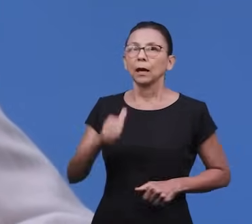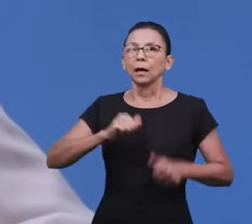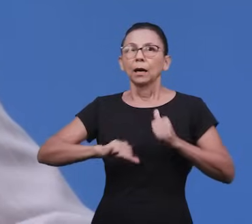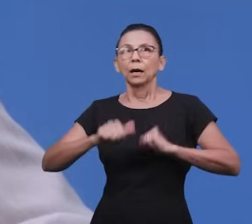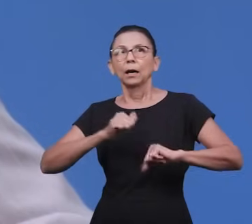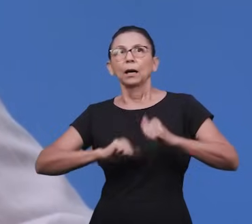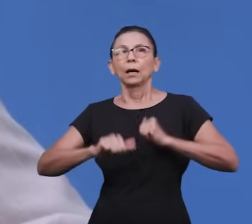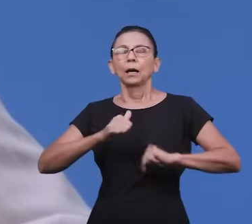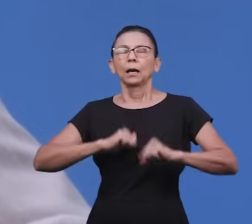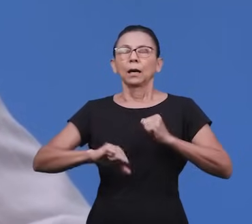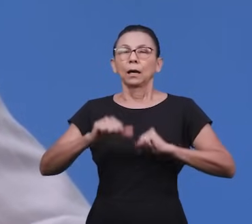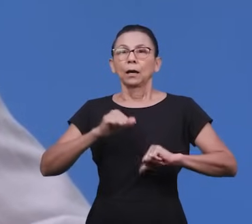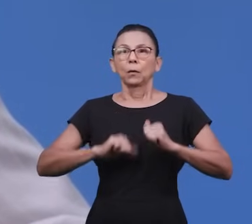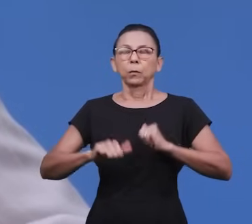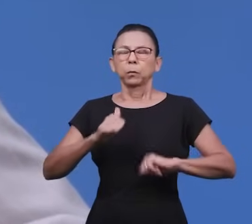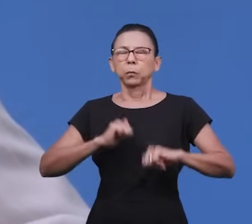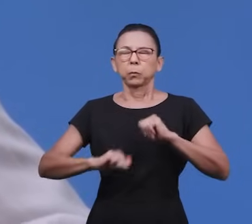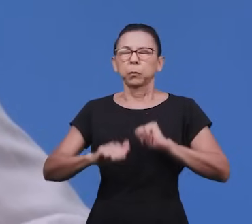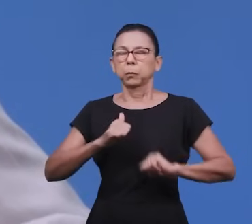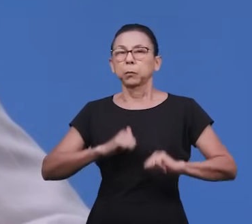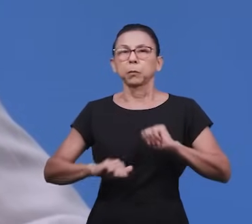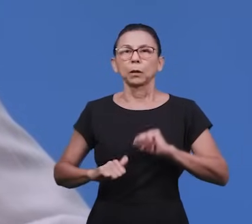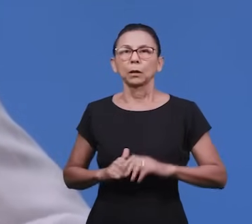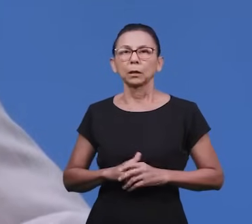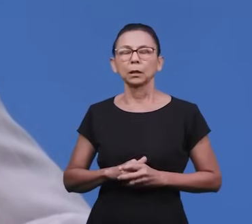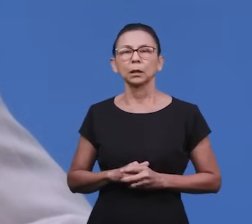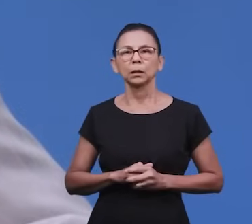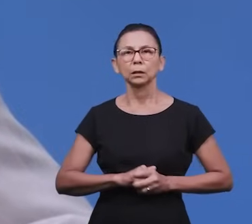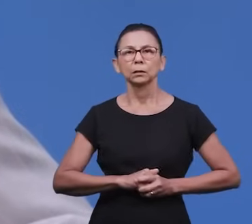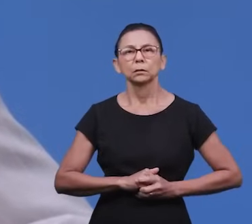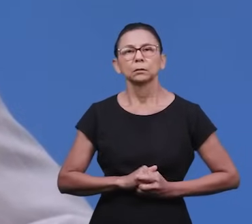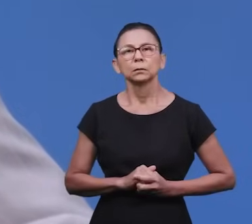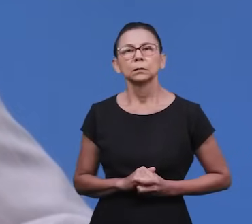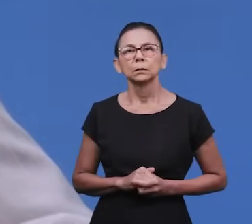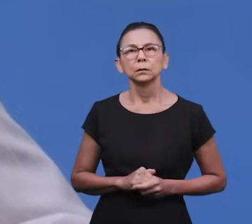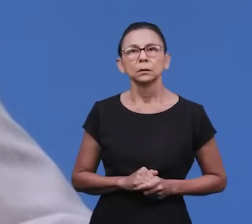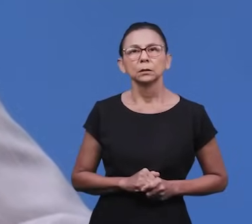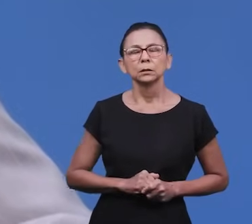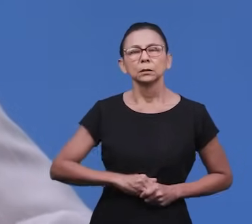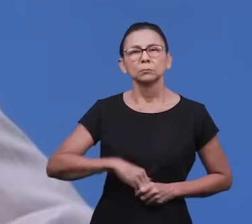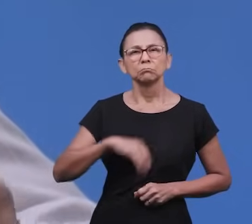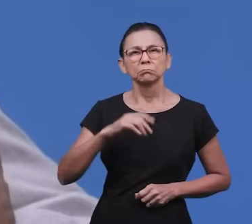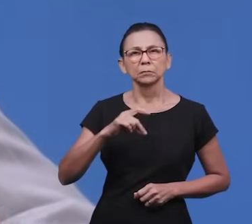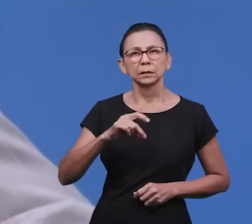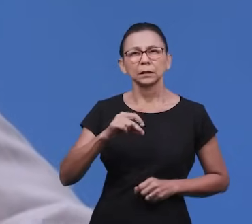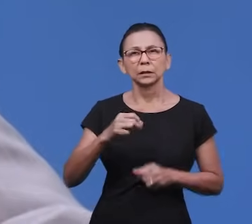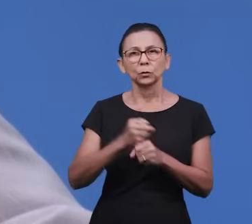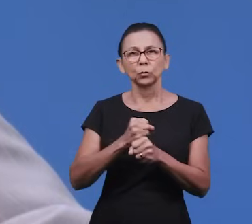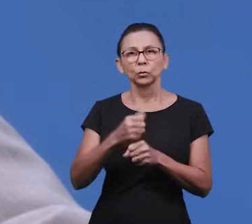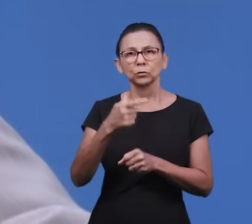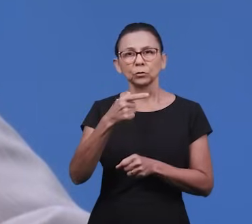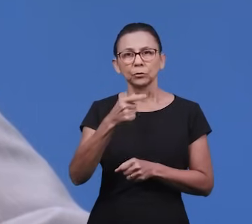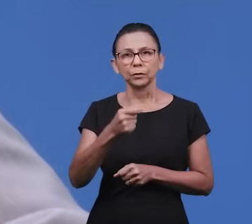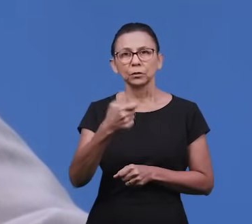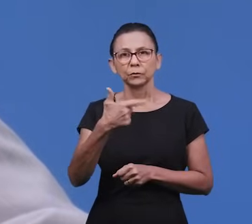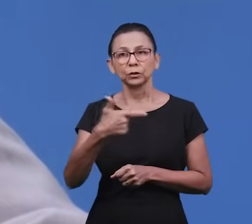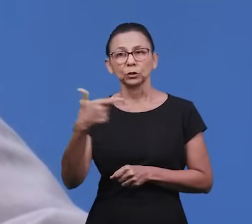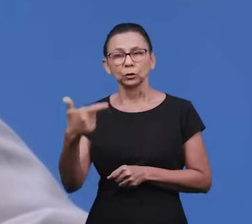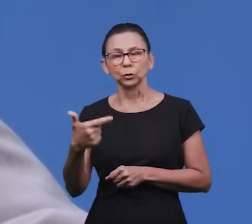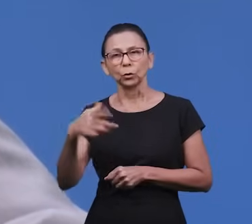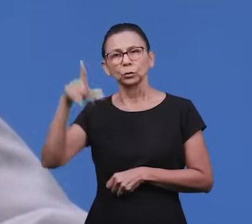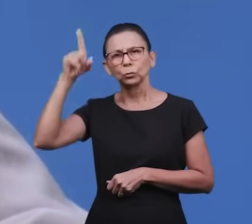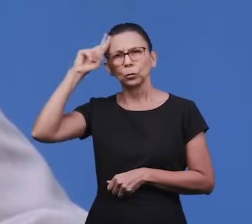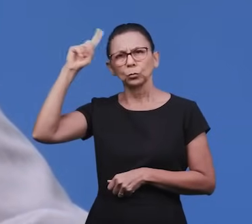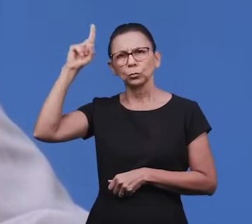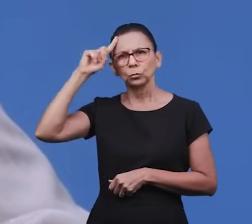vive uma dessas crises, que é chamada crise do pânico, e ela, desde dezembro de 2022, que nós estamos atendendo ela todos